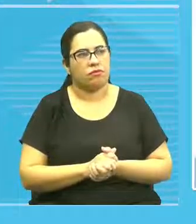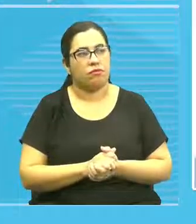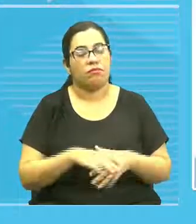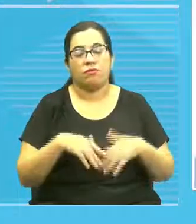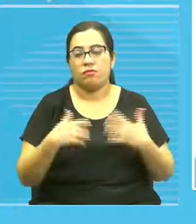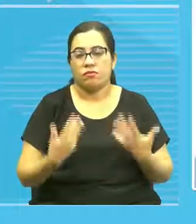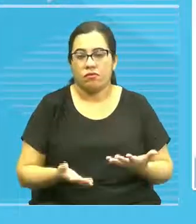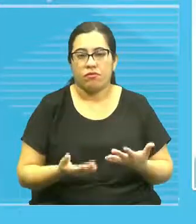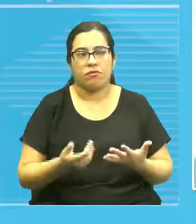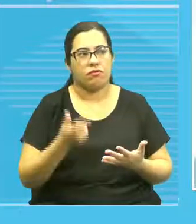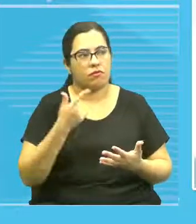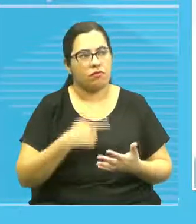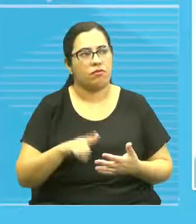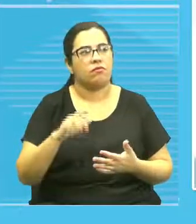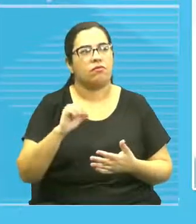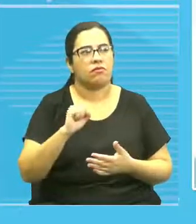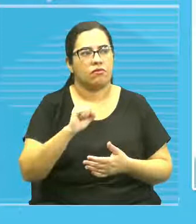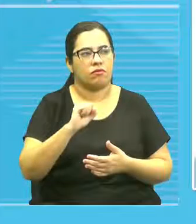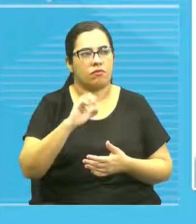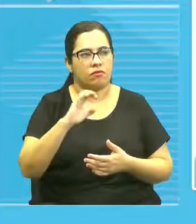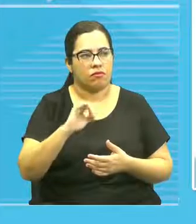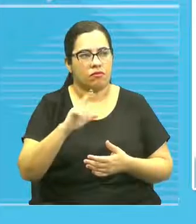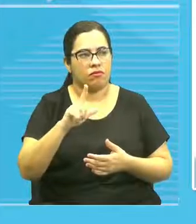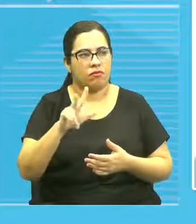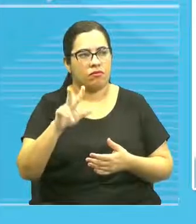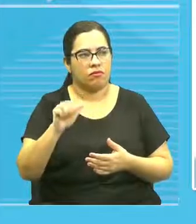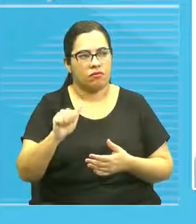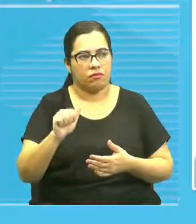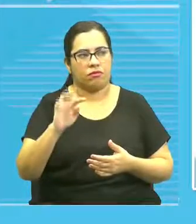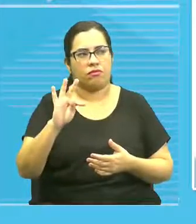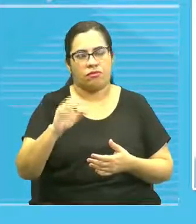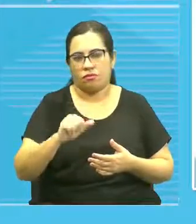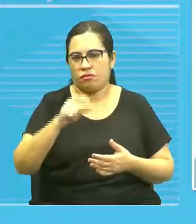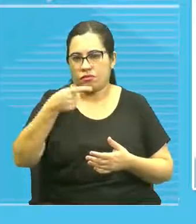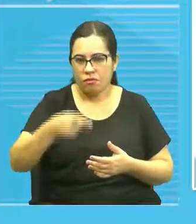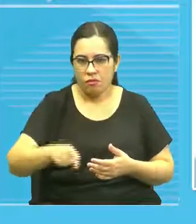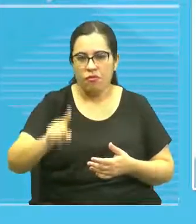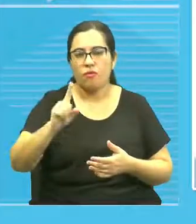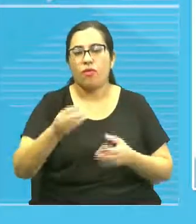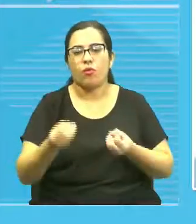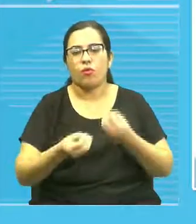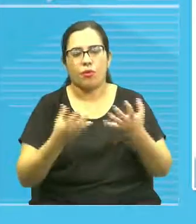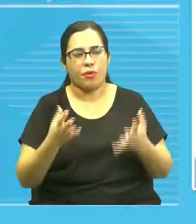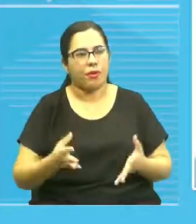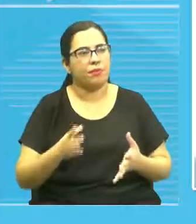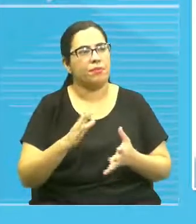e a solvatação ou a hidratação